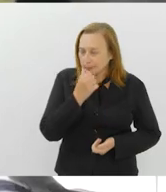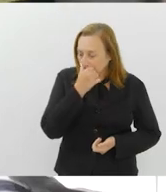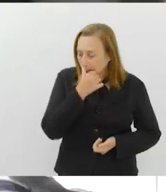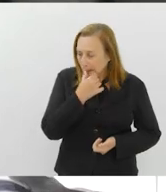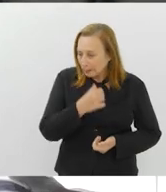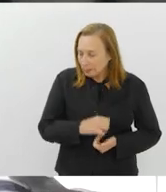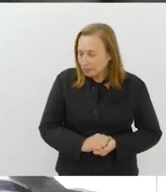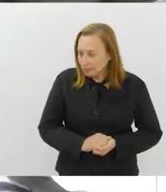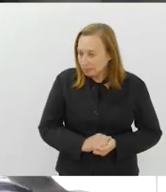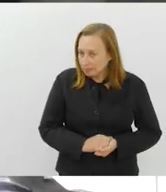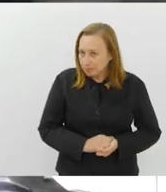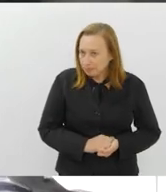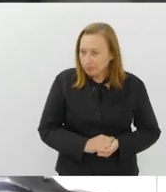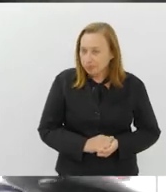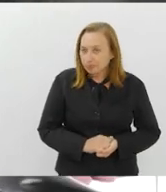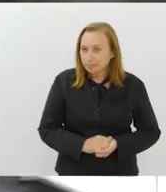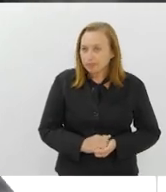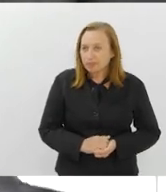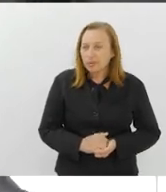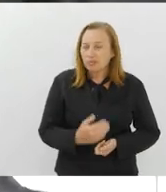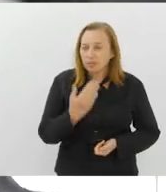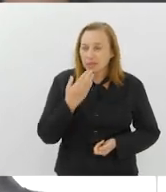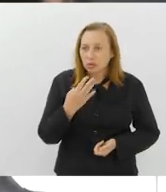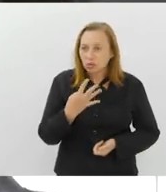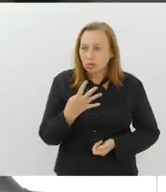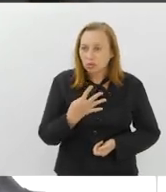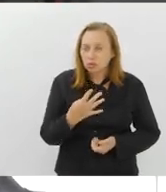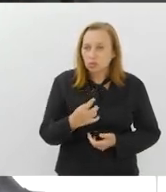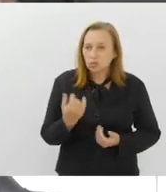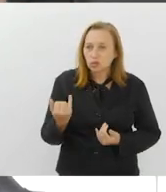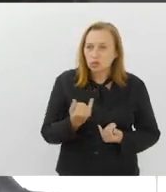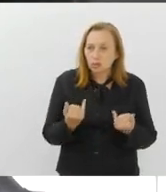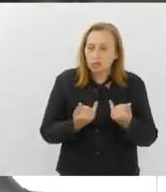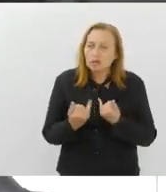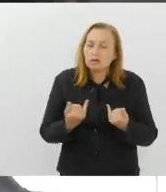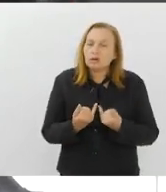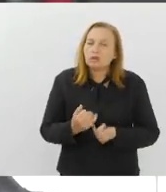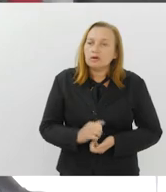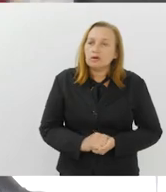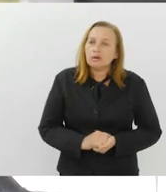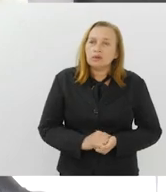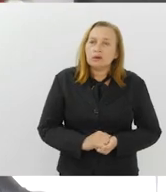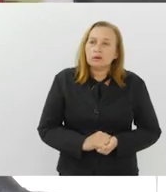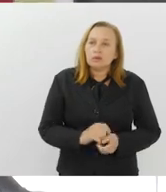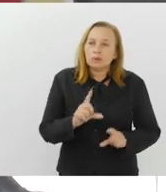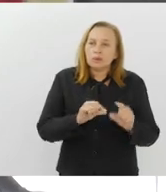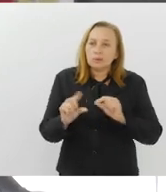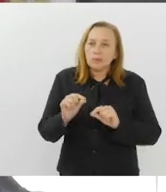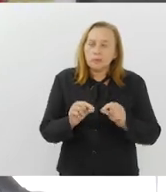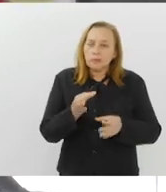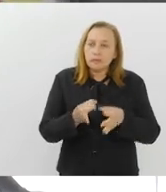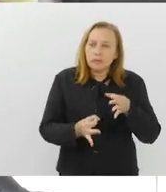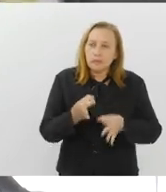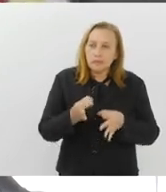A solicitação 4 que nós fizemos informava sobre as questões de decisões judiciais